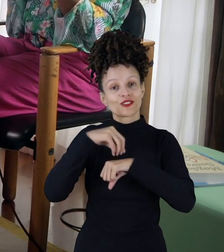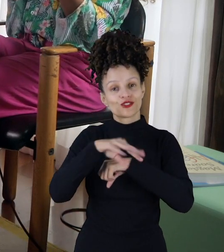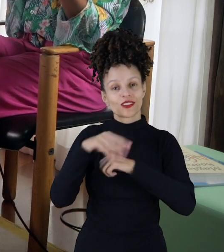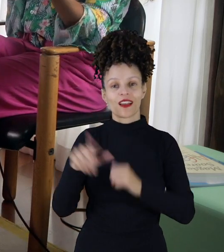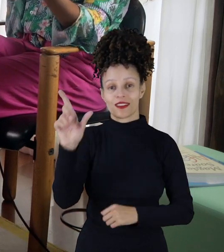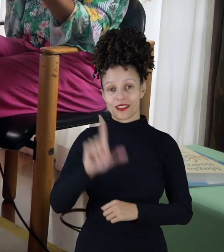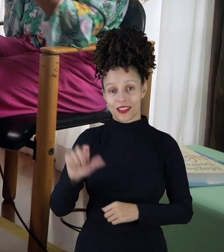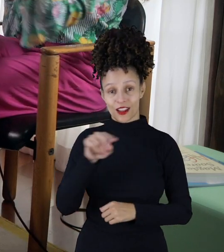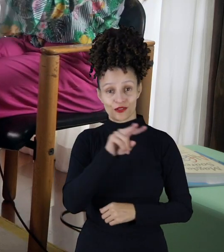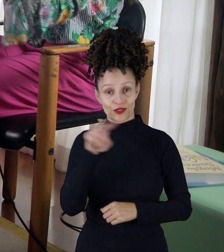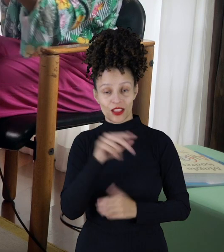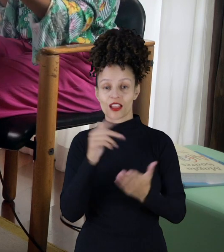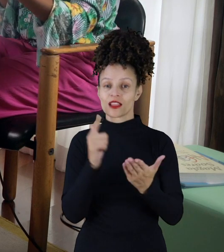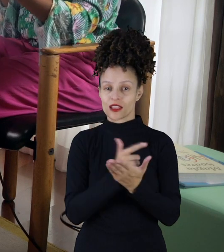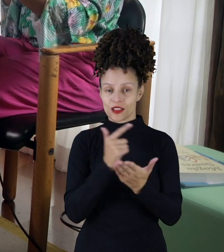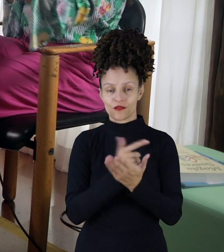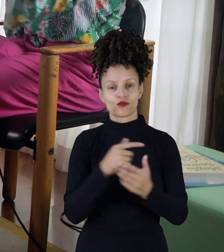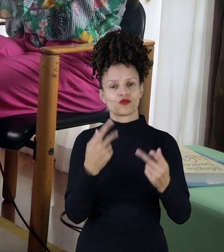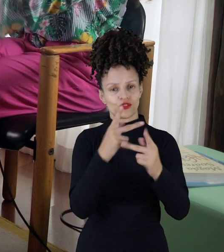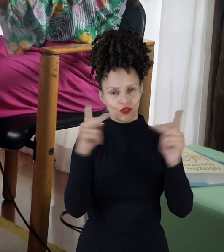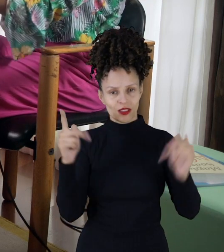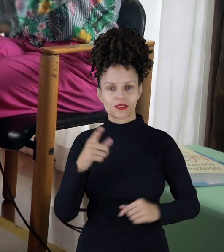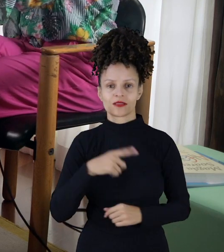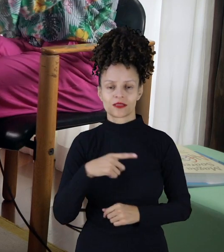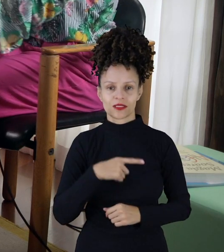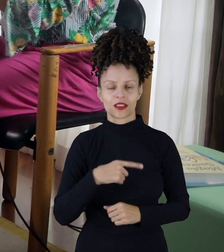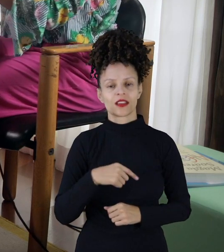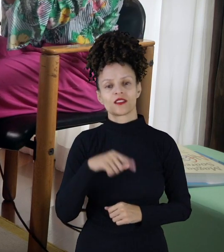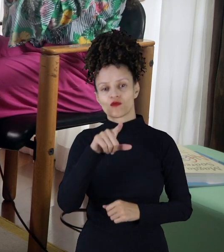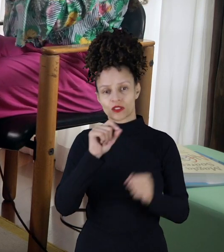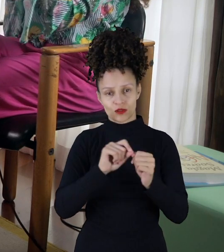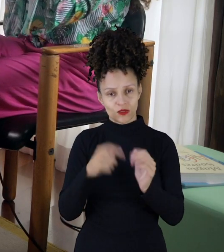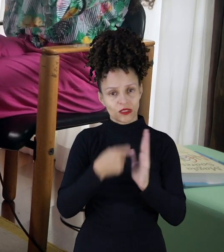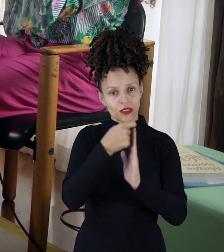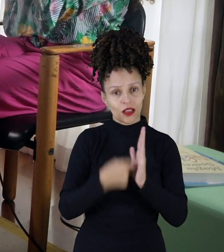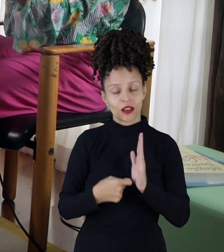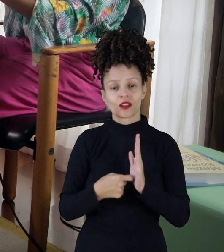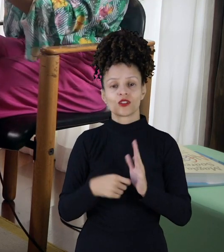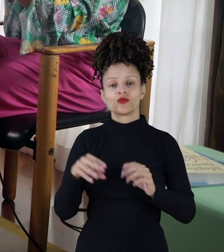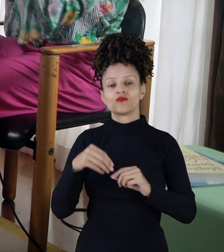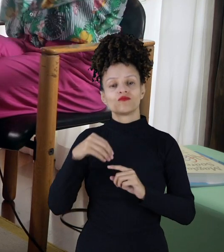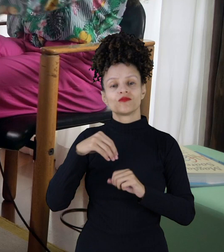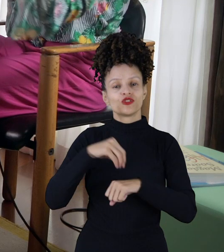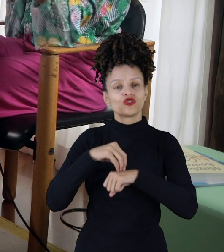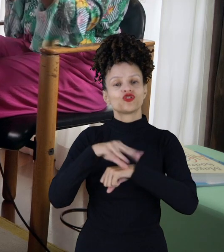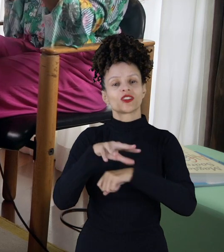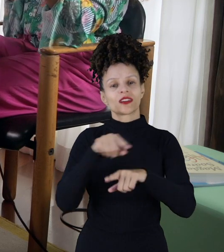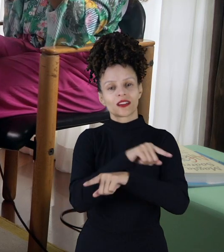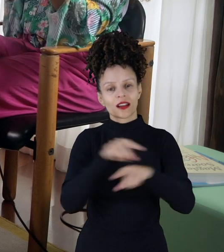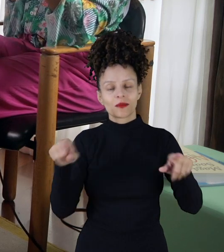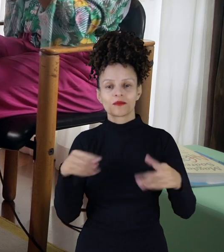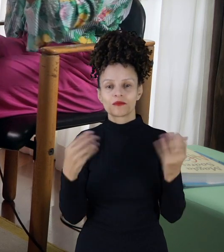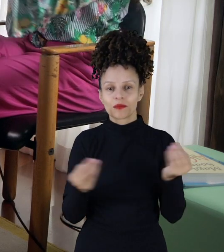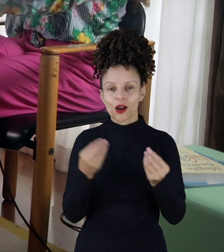receber algumas dicas literárias de vocês, tanto dos livros que vocês trazem, que vocês produzem, o que vocês